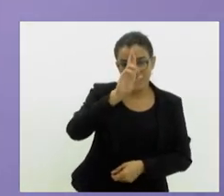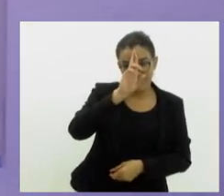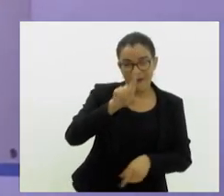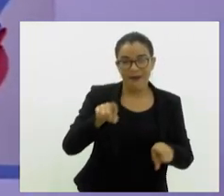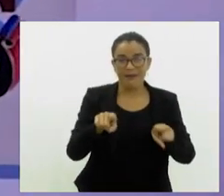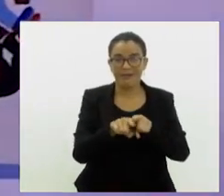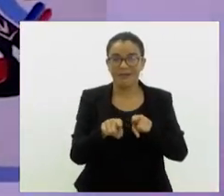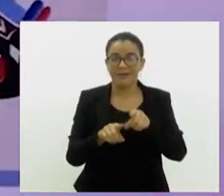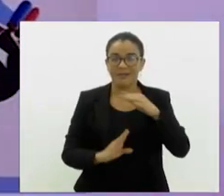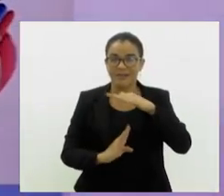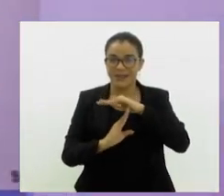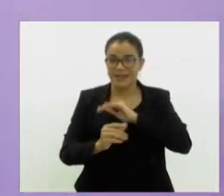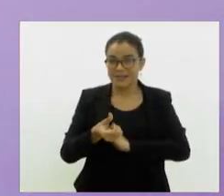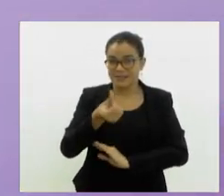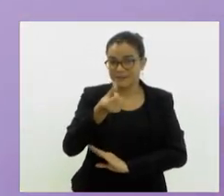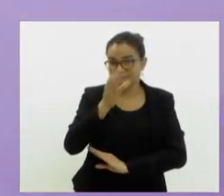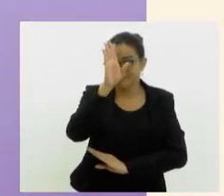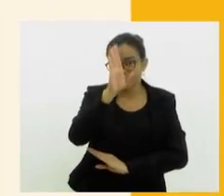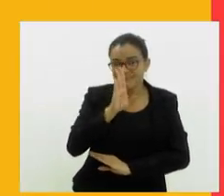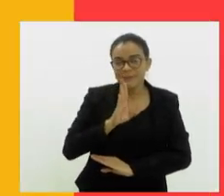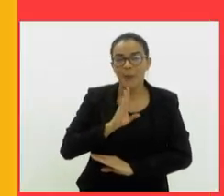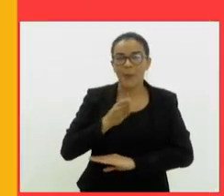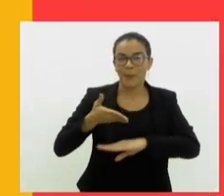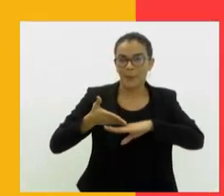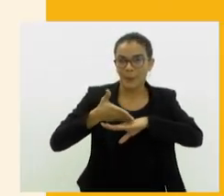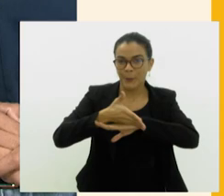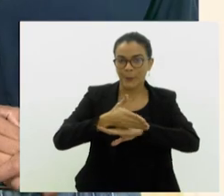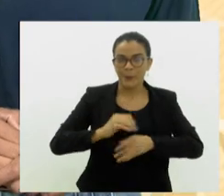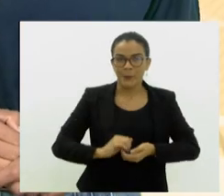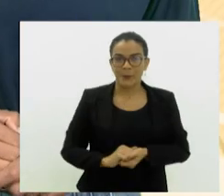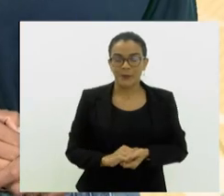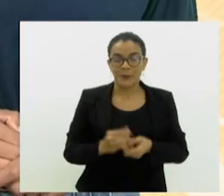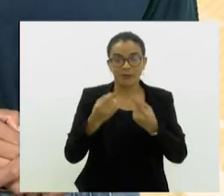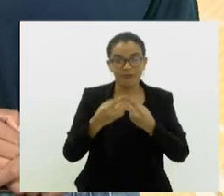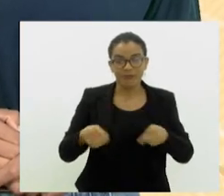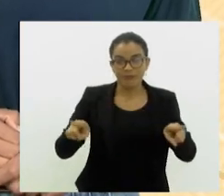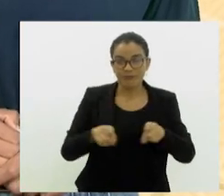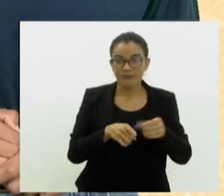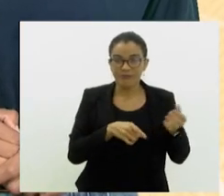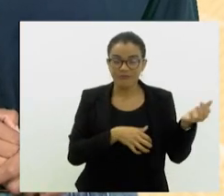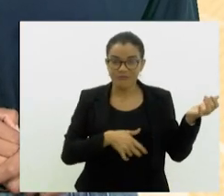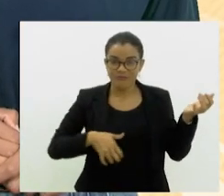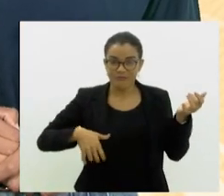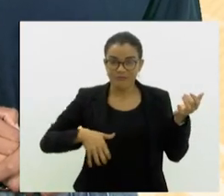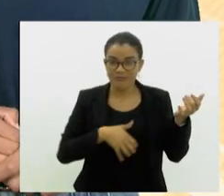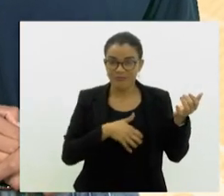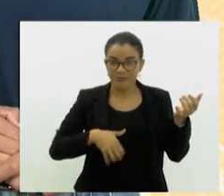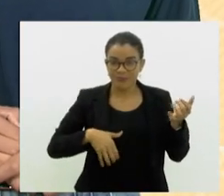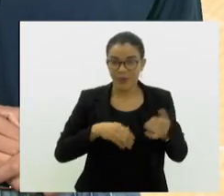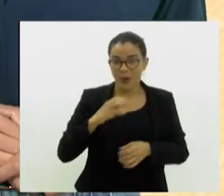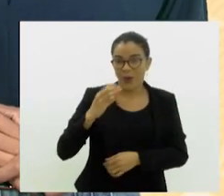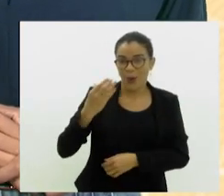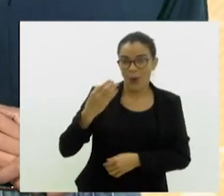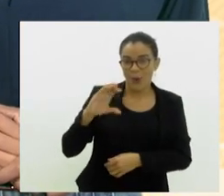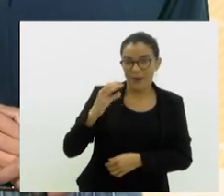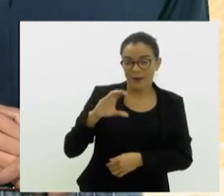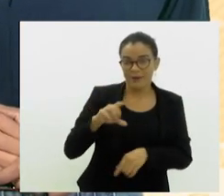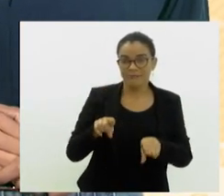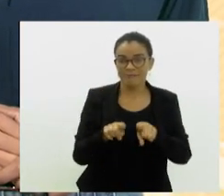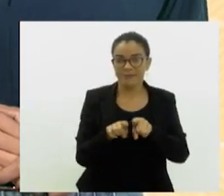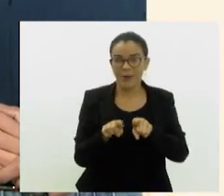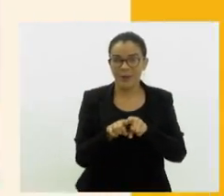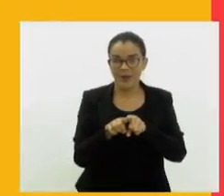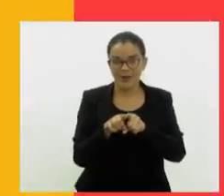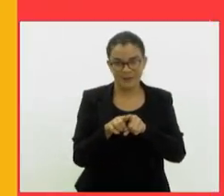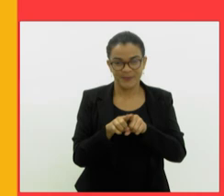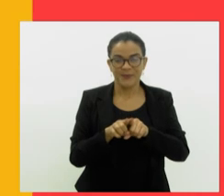da tarde. A entrada é gratuita. A Orquestra Violões do Forte de Copacabana e Shalom retorna ao seu